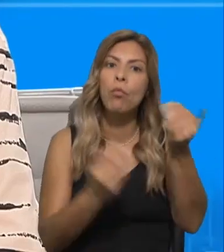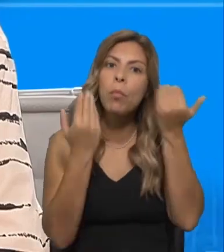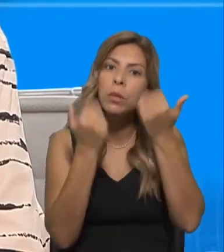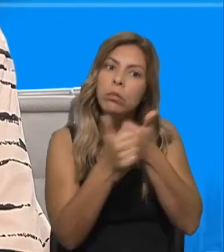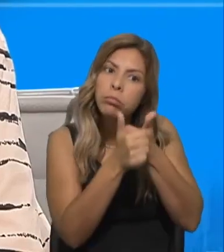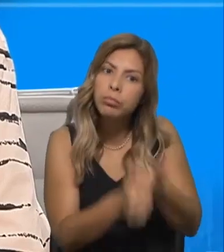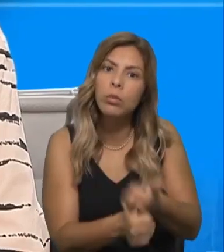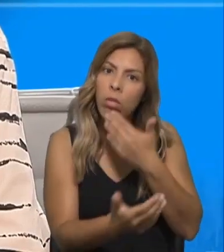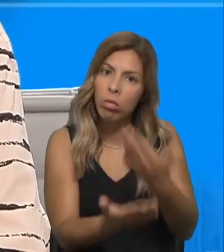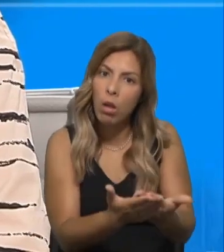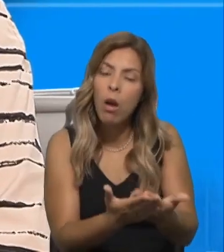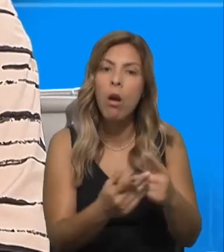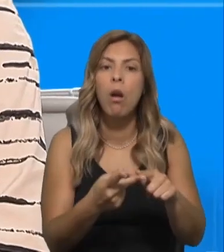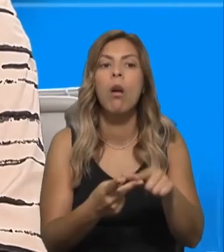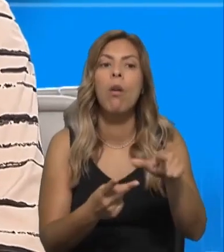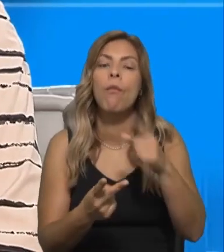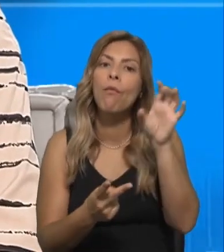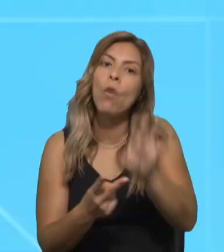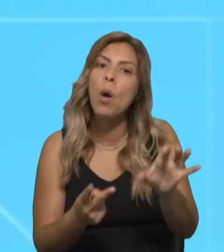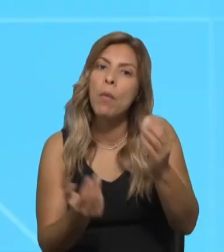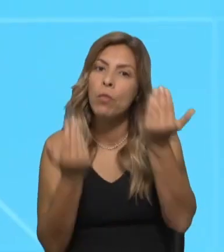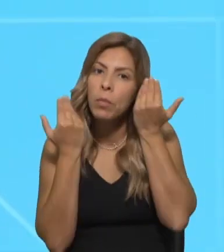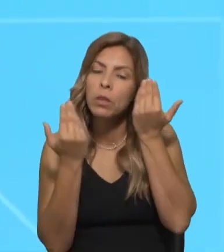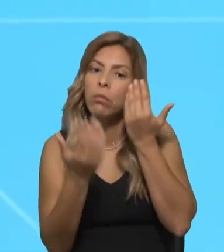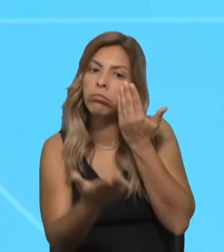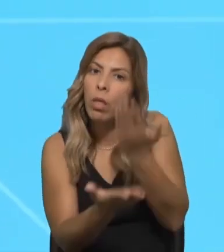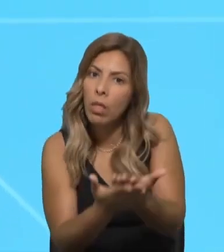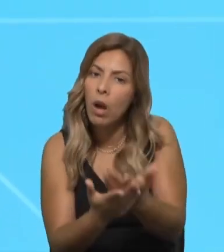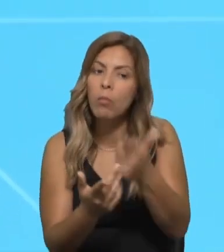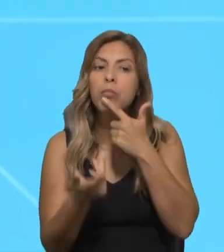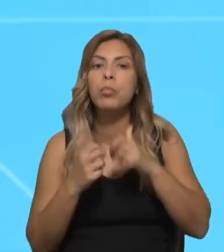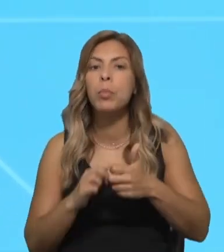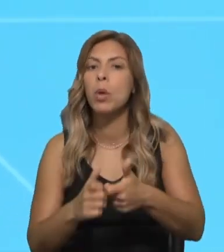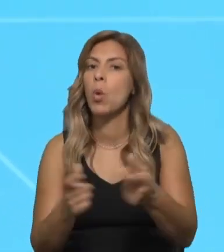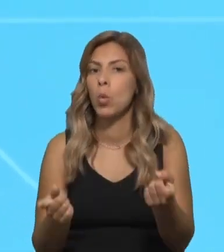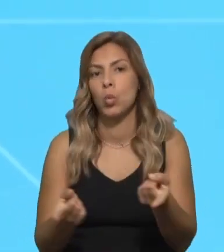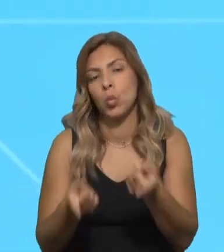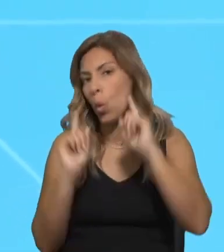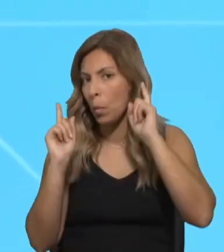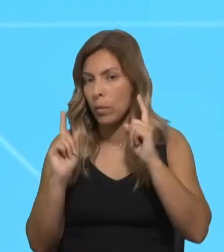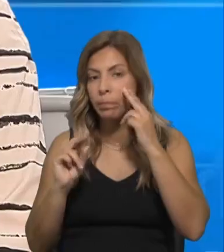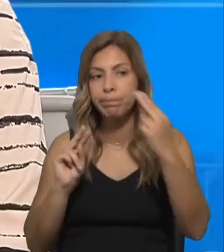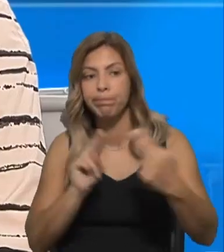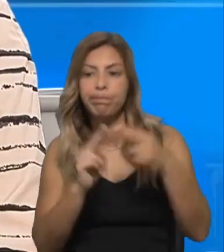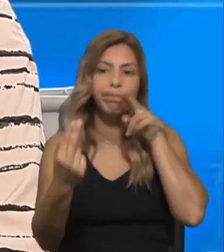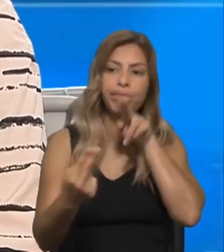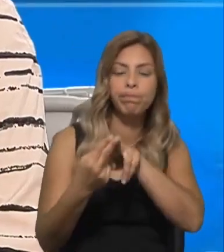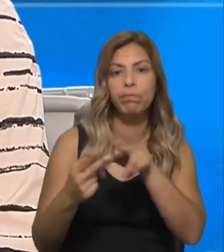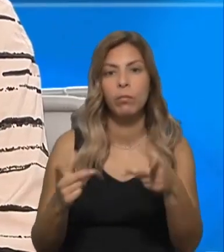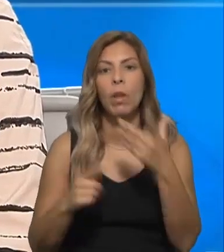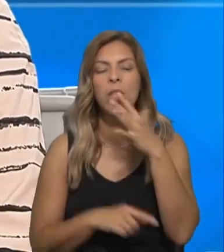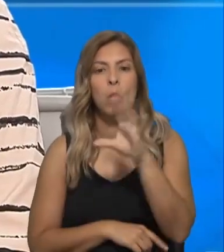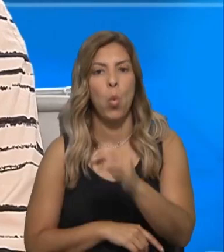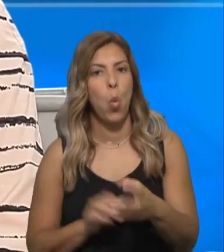como a informação é, às vezes, um problema e não um caminho para encontro? Eu acho que isto é bastante